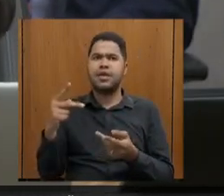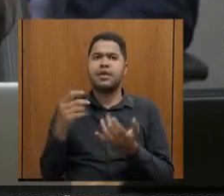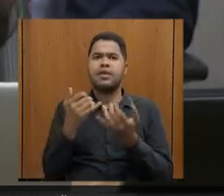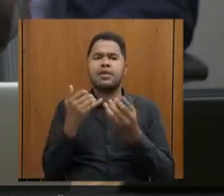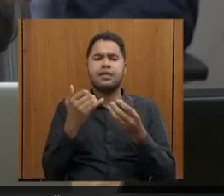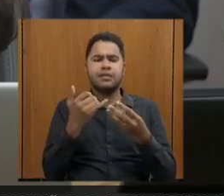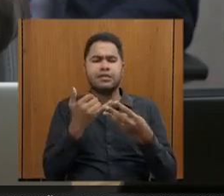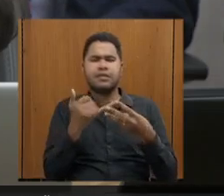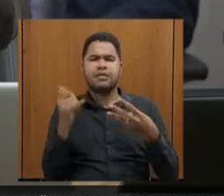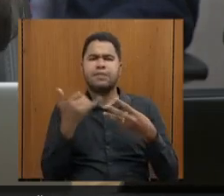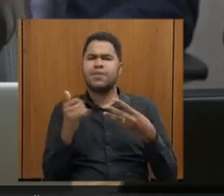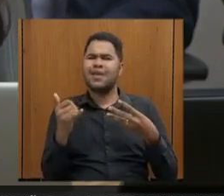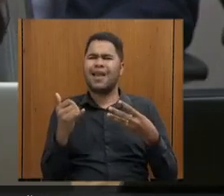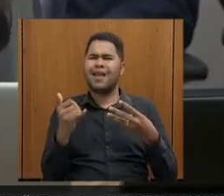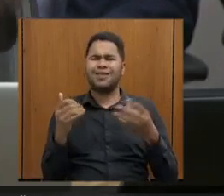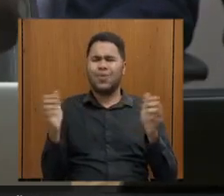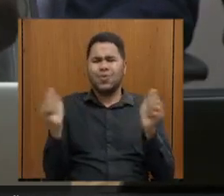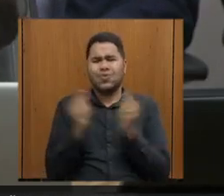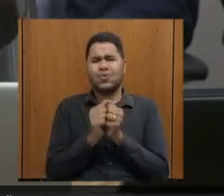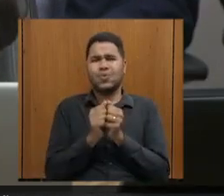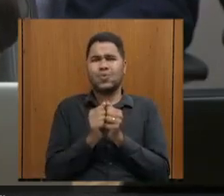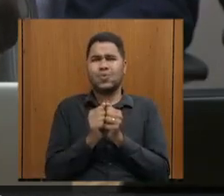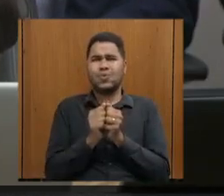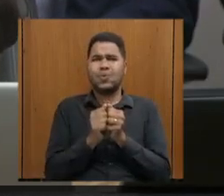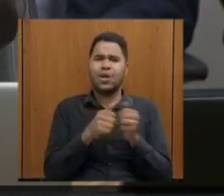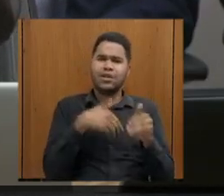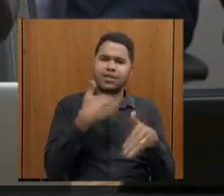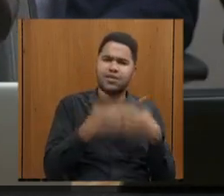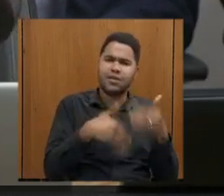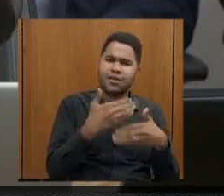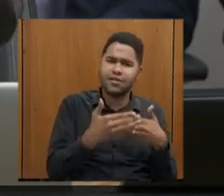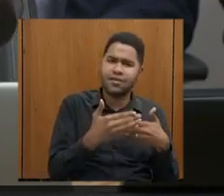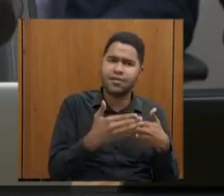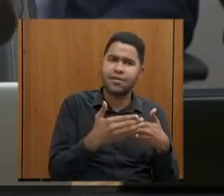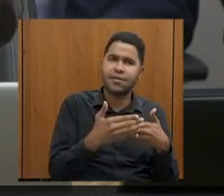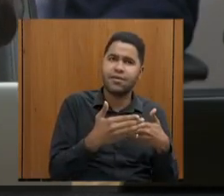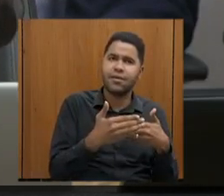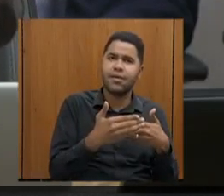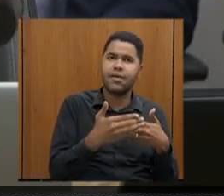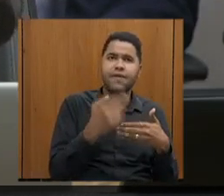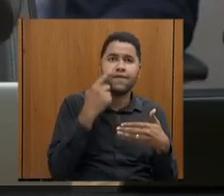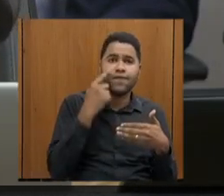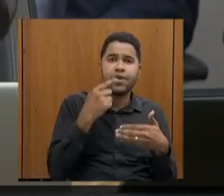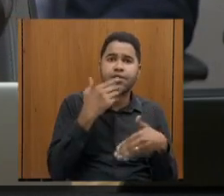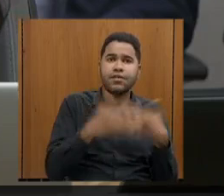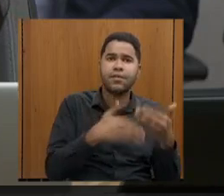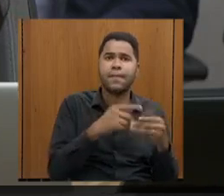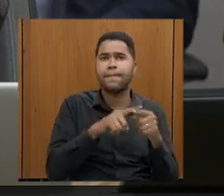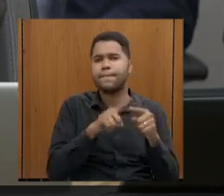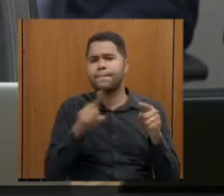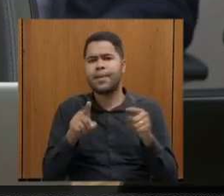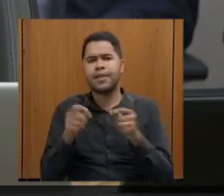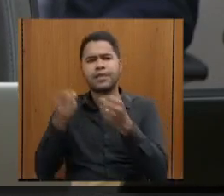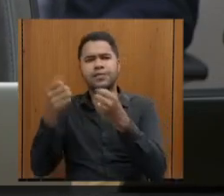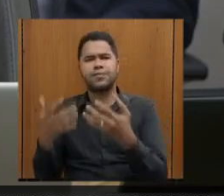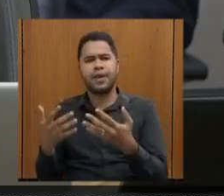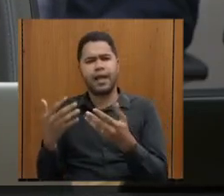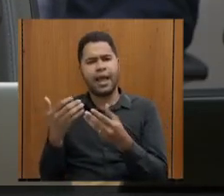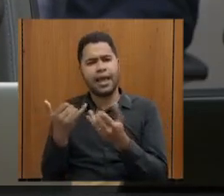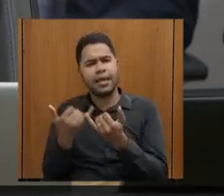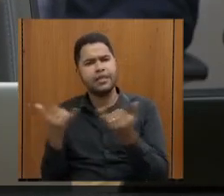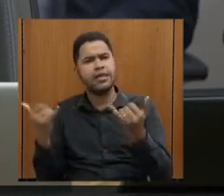junto aqui porque não tem jeito de fazer desenvolvimento Deputado Gil Pereira buscar desenvolvimento se não falar de